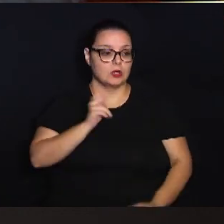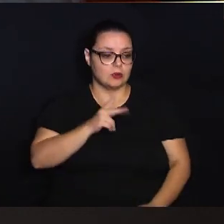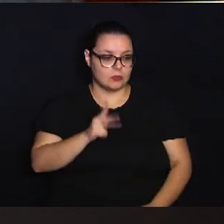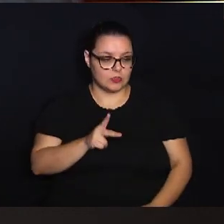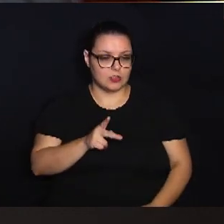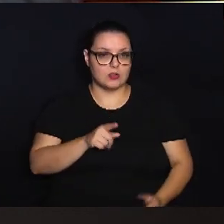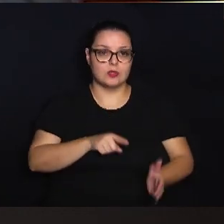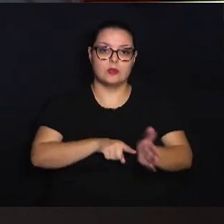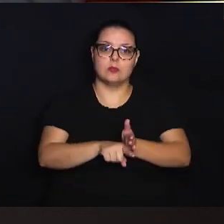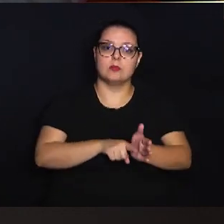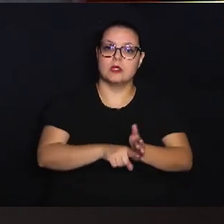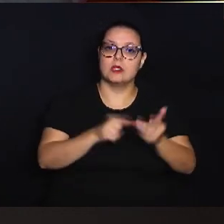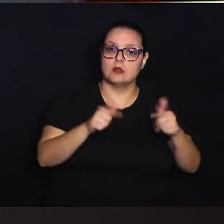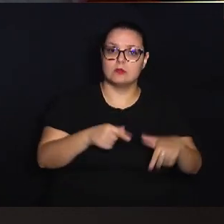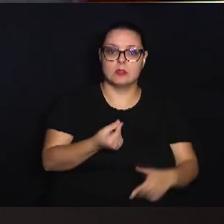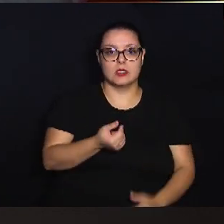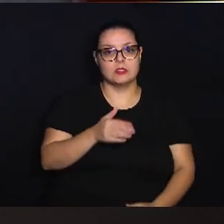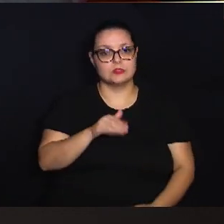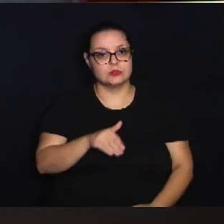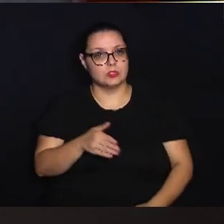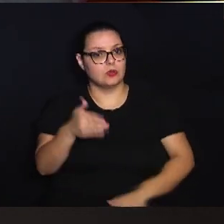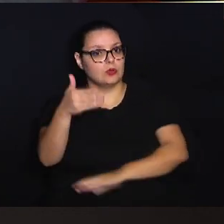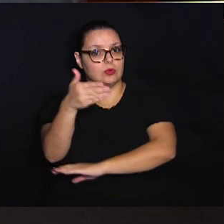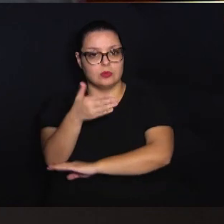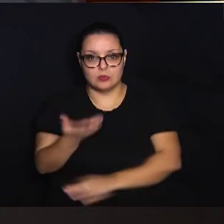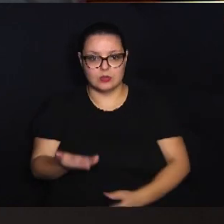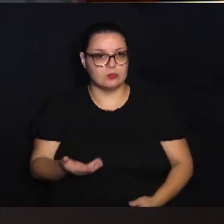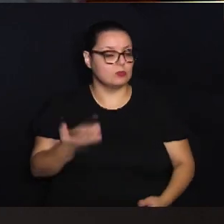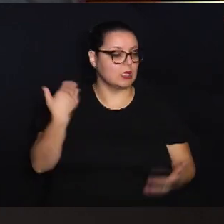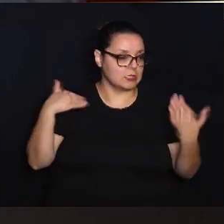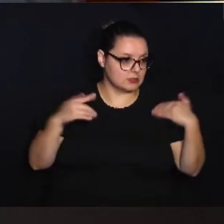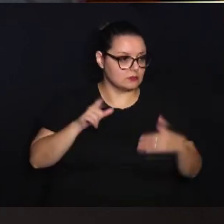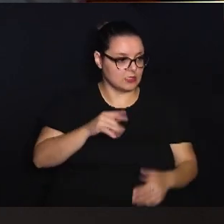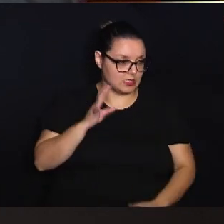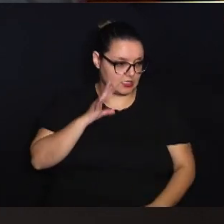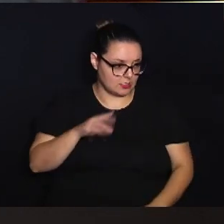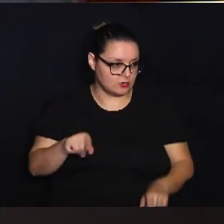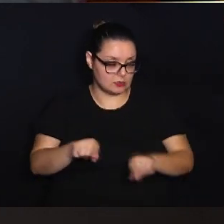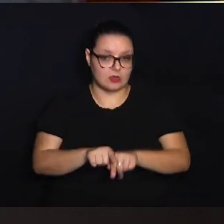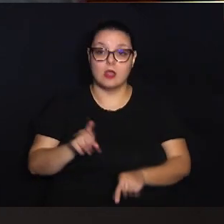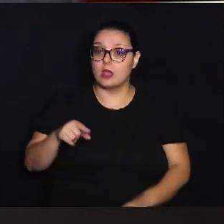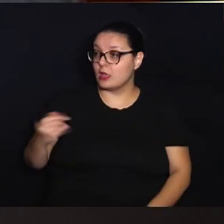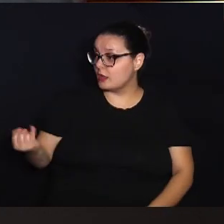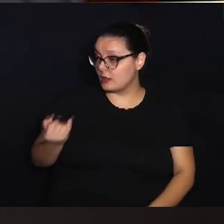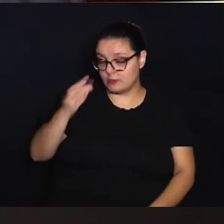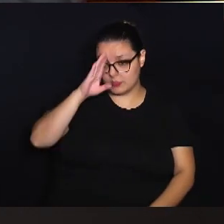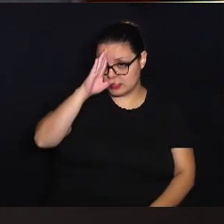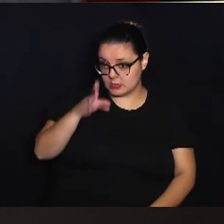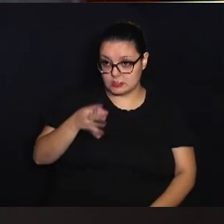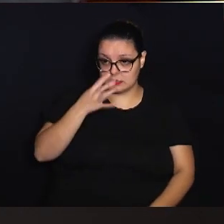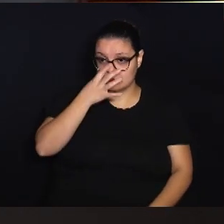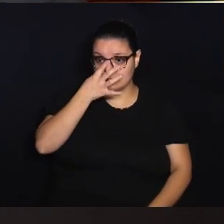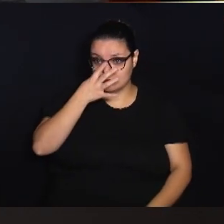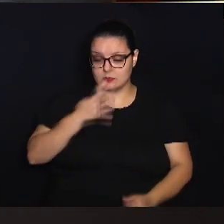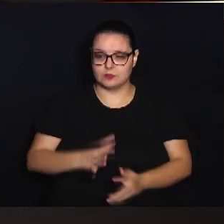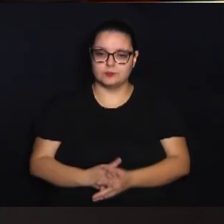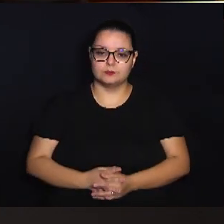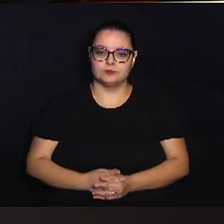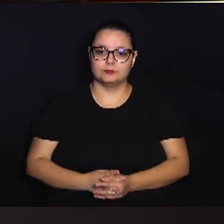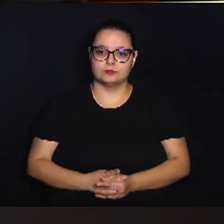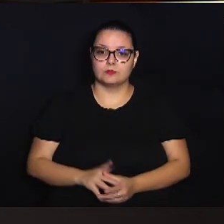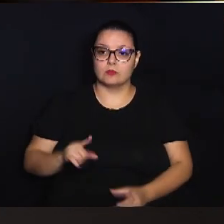E professor, pesquisar destinos mais baratos, hotéis, passeios, é legal também? É fundamental, né? É fundamental.